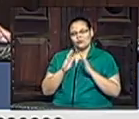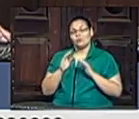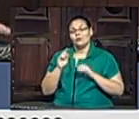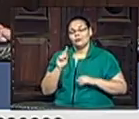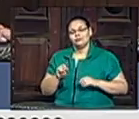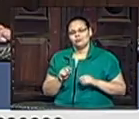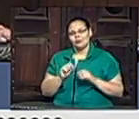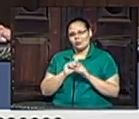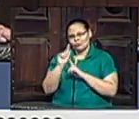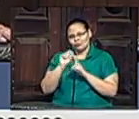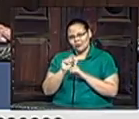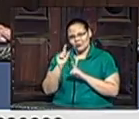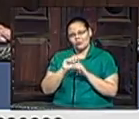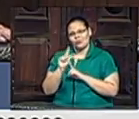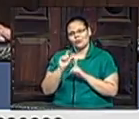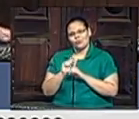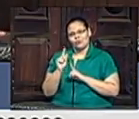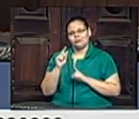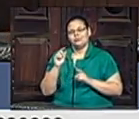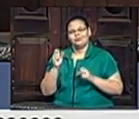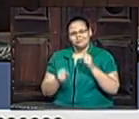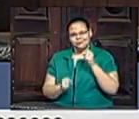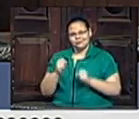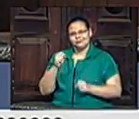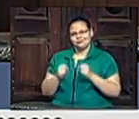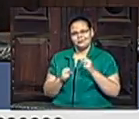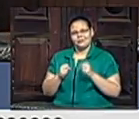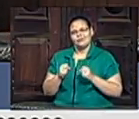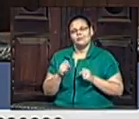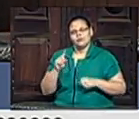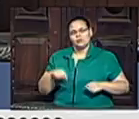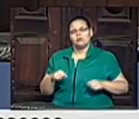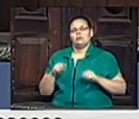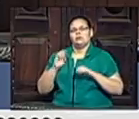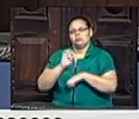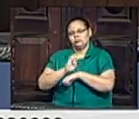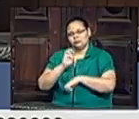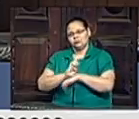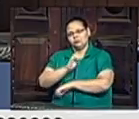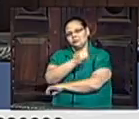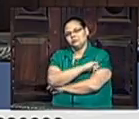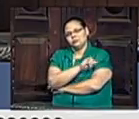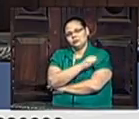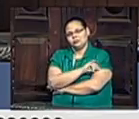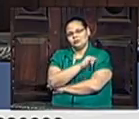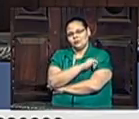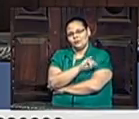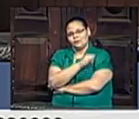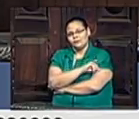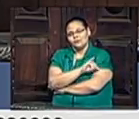veículos por conta do Estado do Rio de Janeiro. Então, senhoras e senhores deputados,